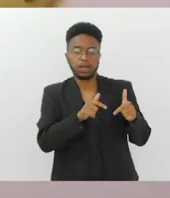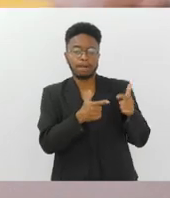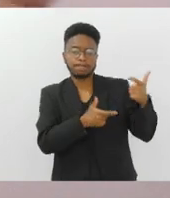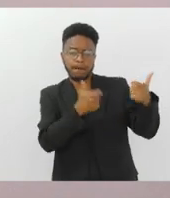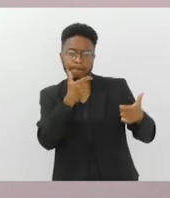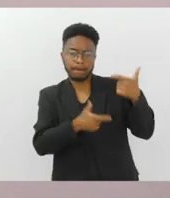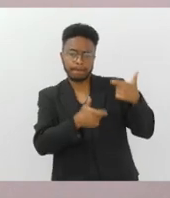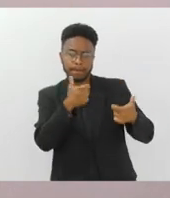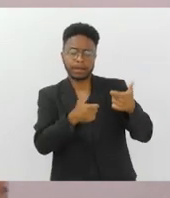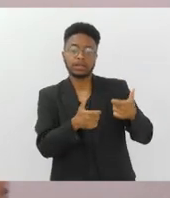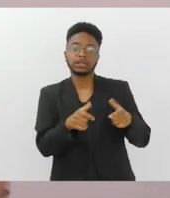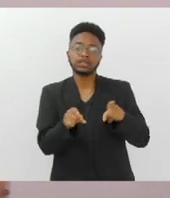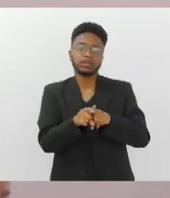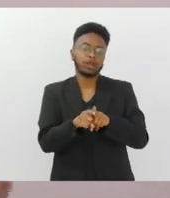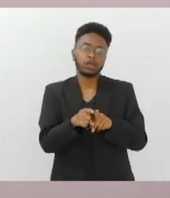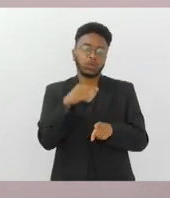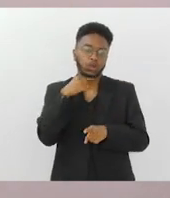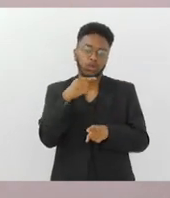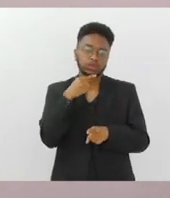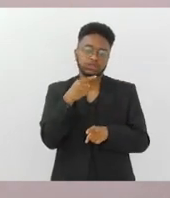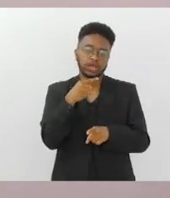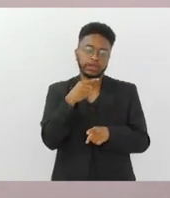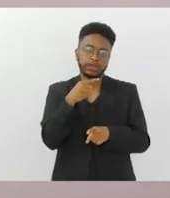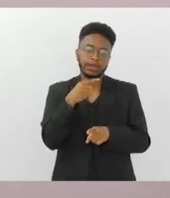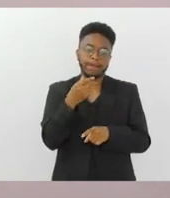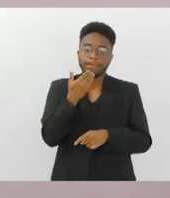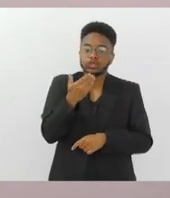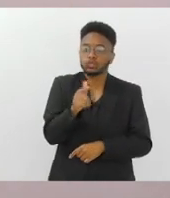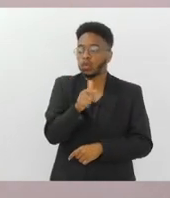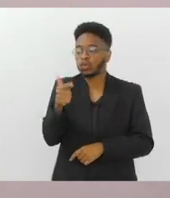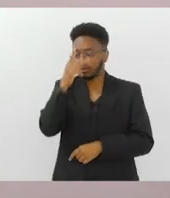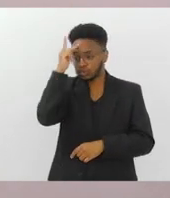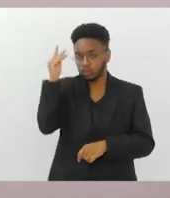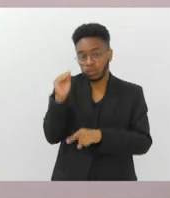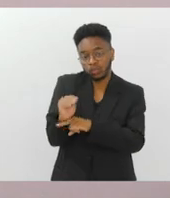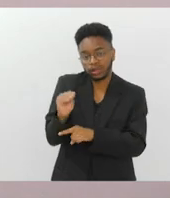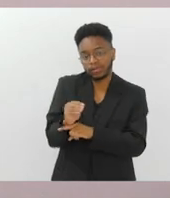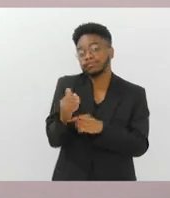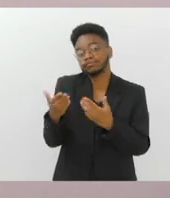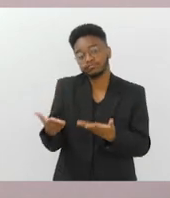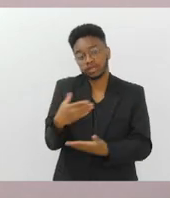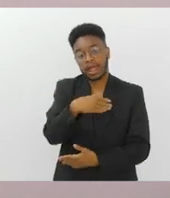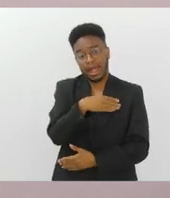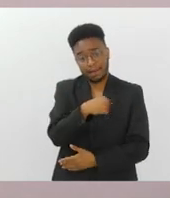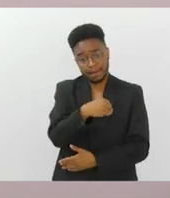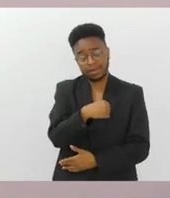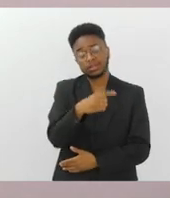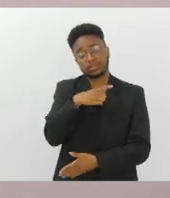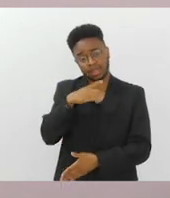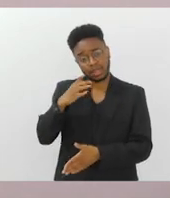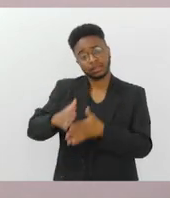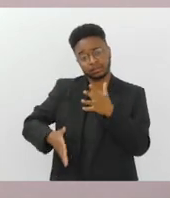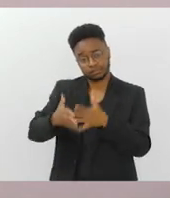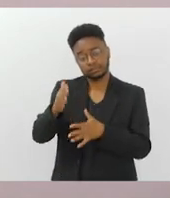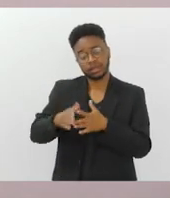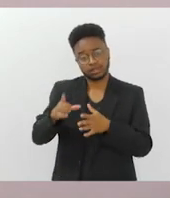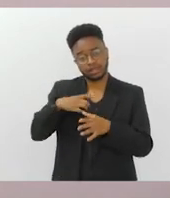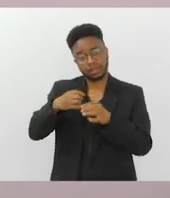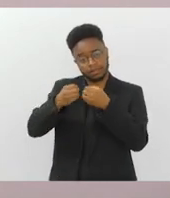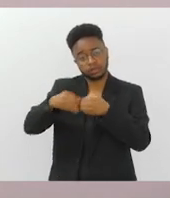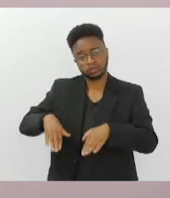que ela não tem com quem deixar. Então, a amamentação, ela sofre diretamente o impacto